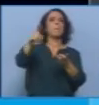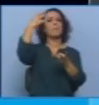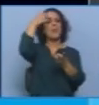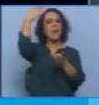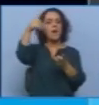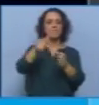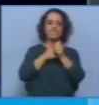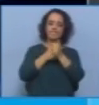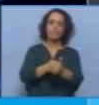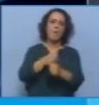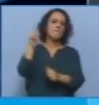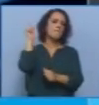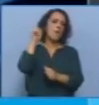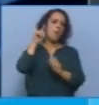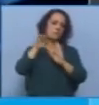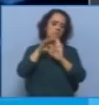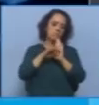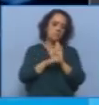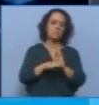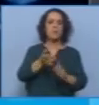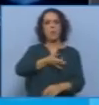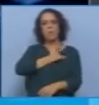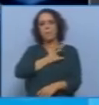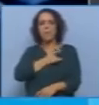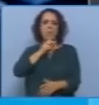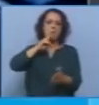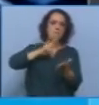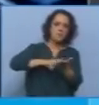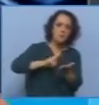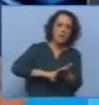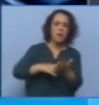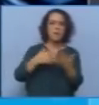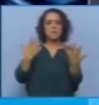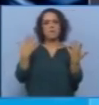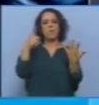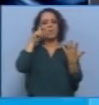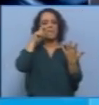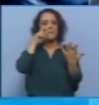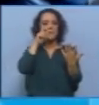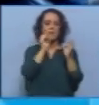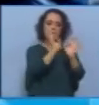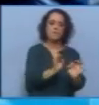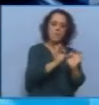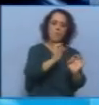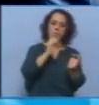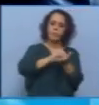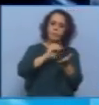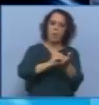de Evangelho, aos teus valores de amar, aos teus valores da verdade, aos teus valores de defender os pobres e os